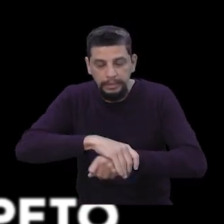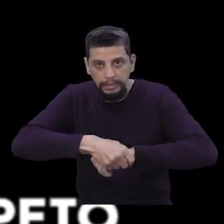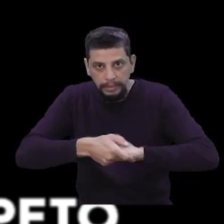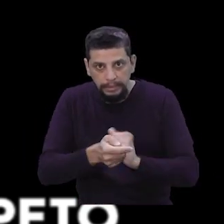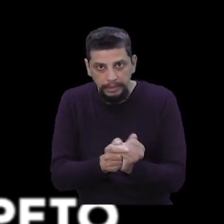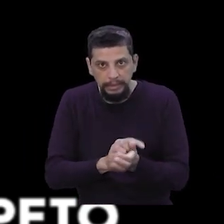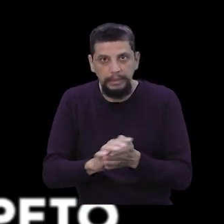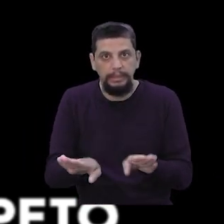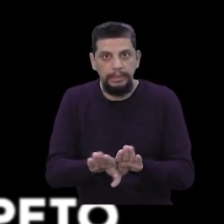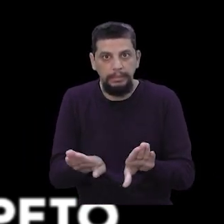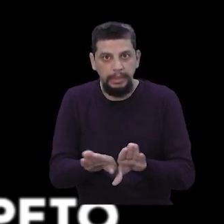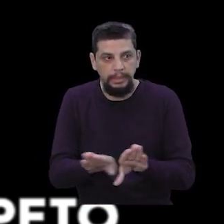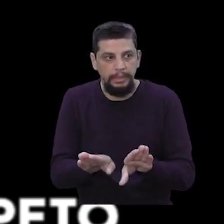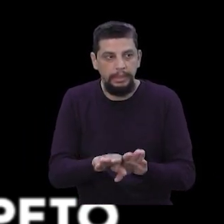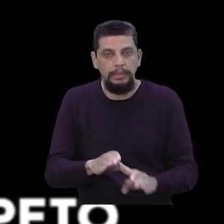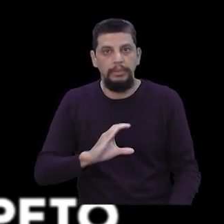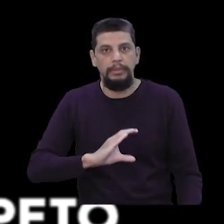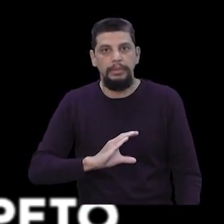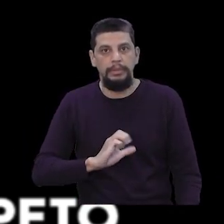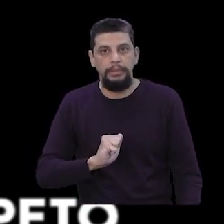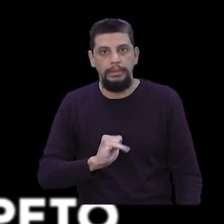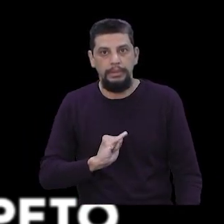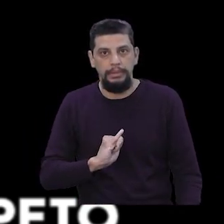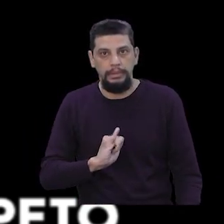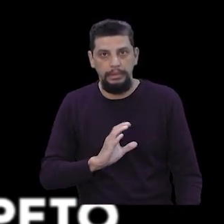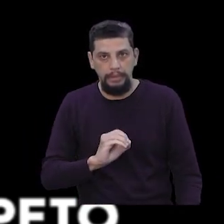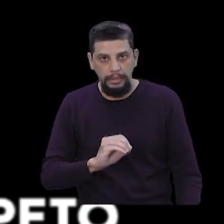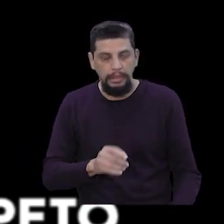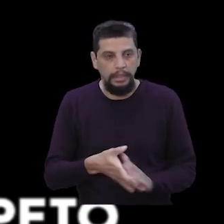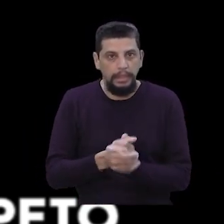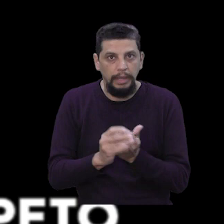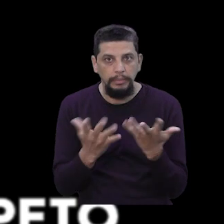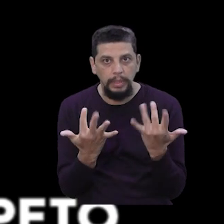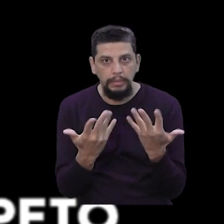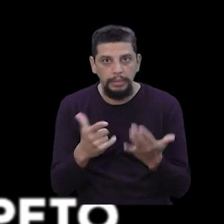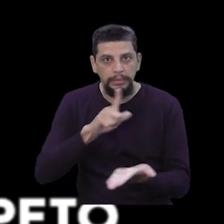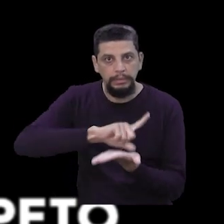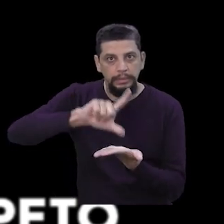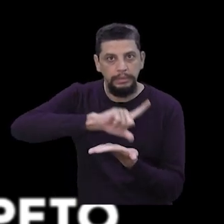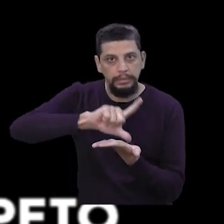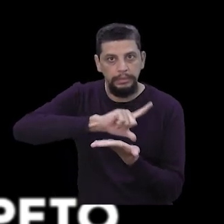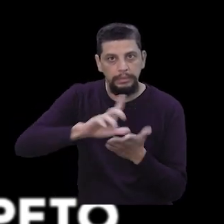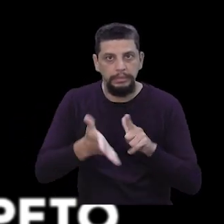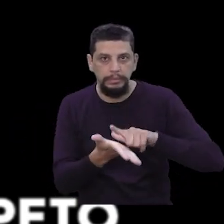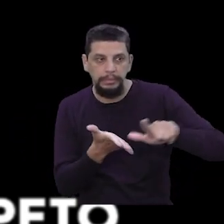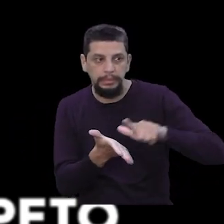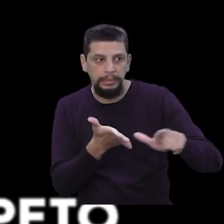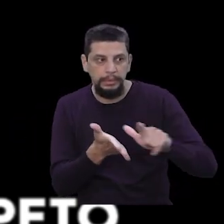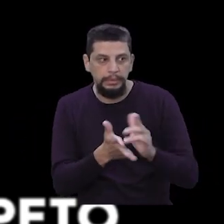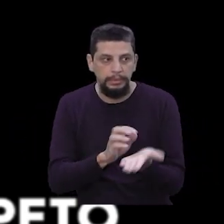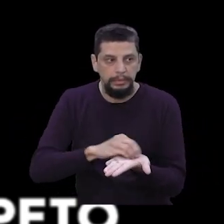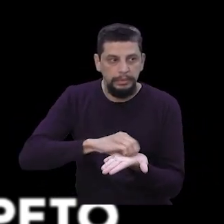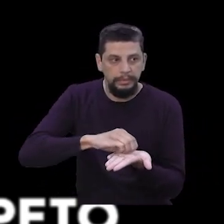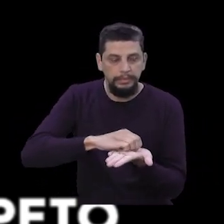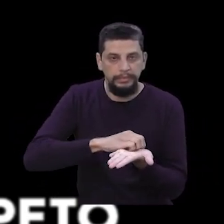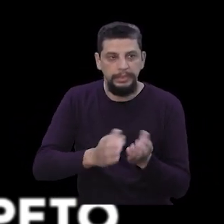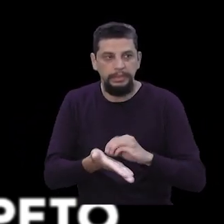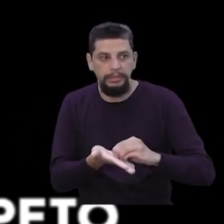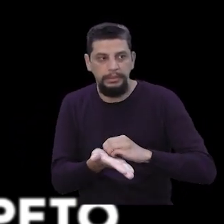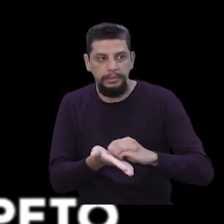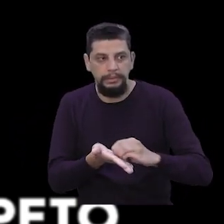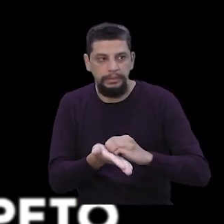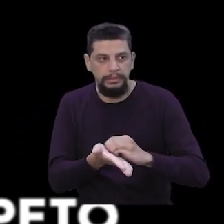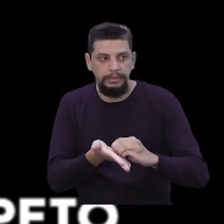torneira aí perto. Lembrando que o Caio está nos dando todas as dicas de deixar a mão bem limpinha. Olha lá.